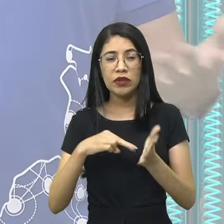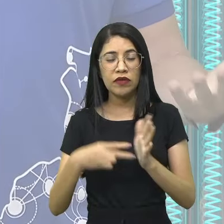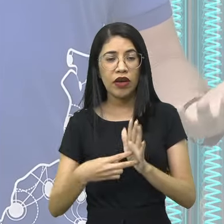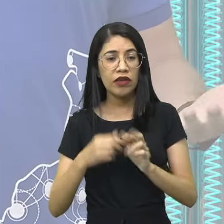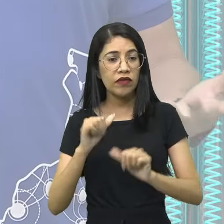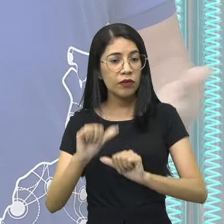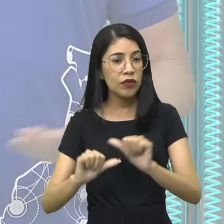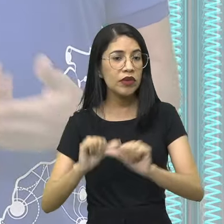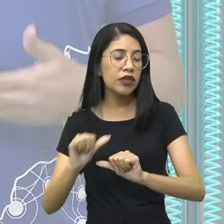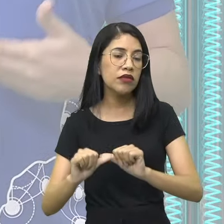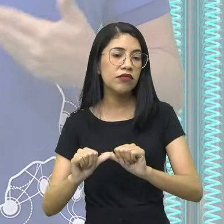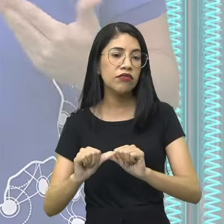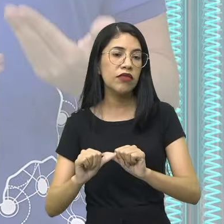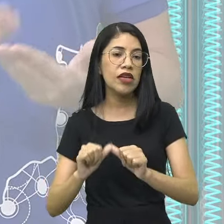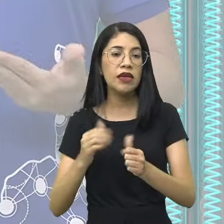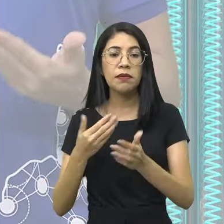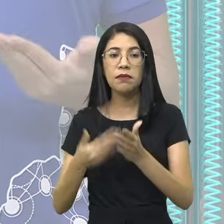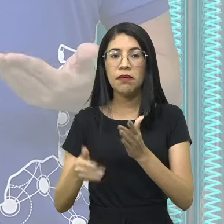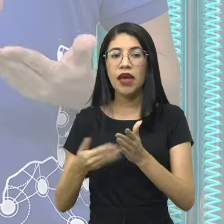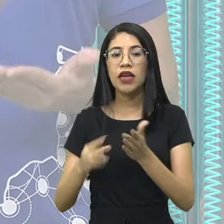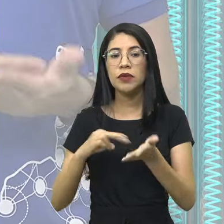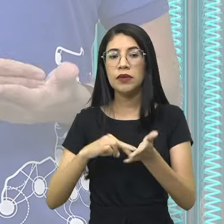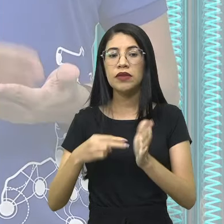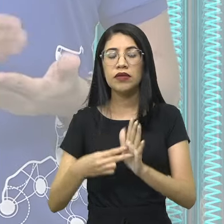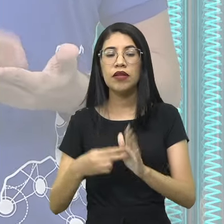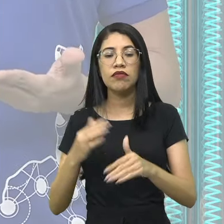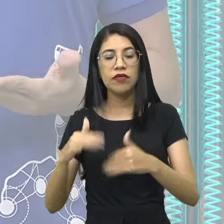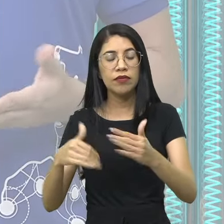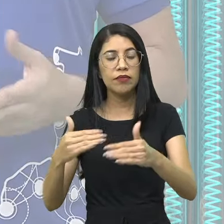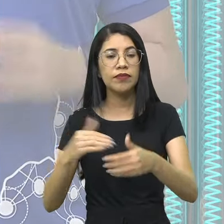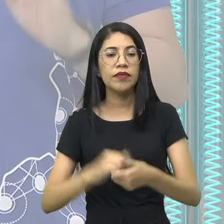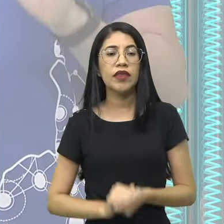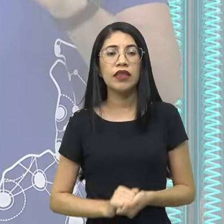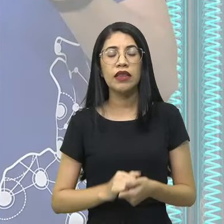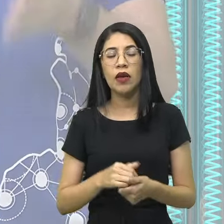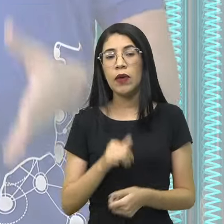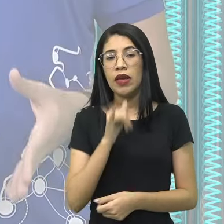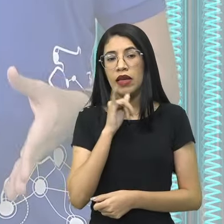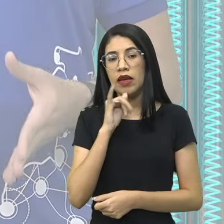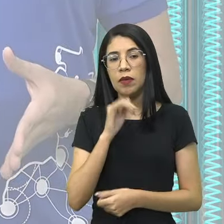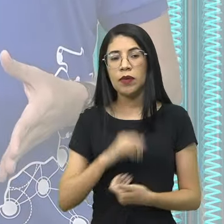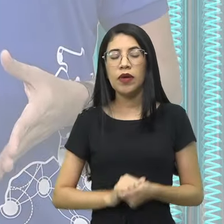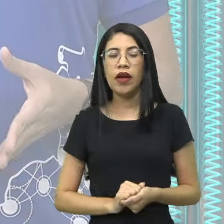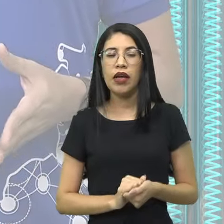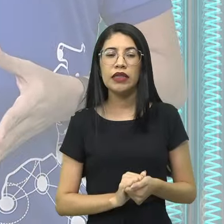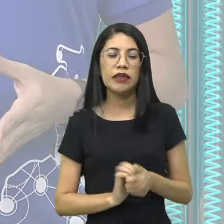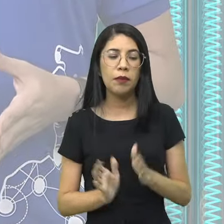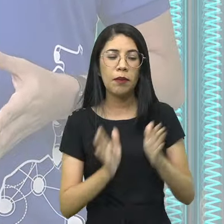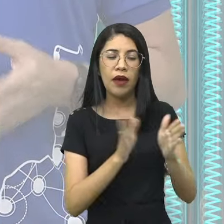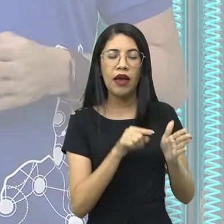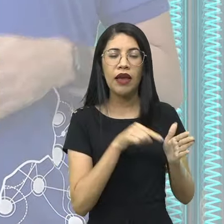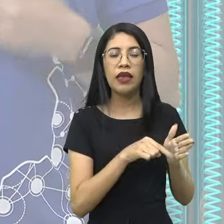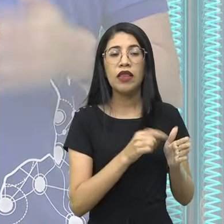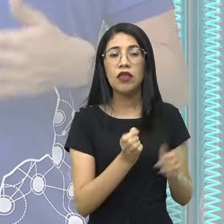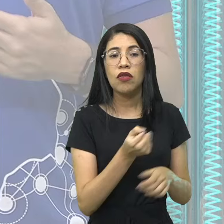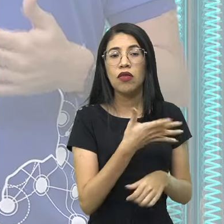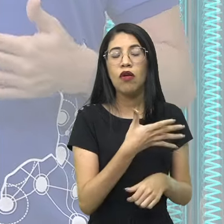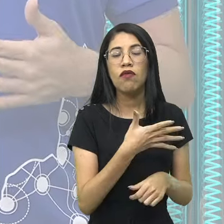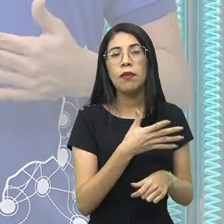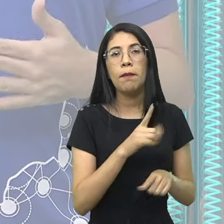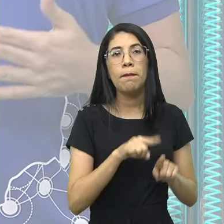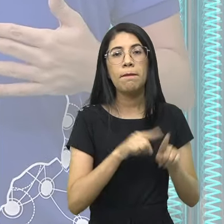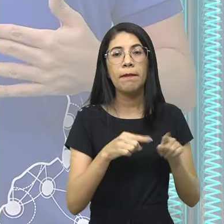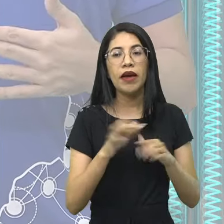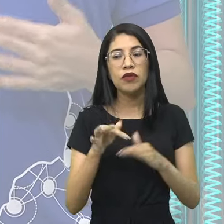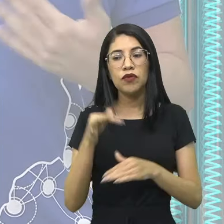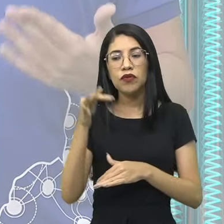Então, se eu não entender naquele momento, né, a charge com a situação atual, pode ser que quando eu